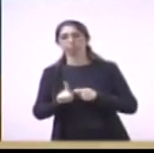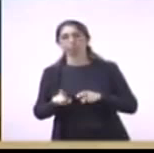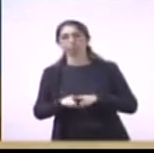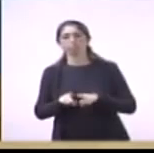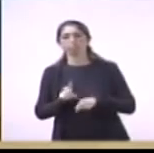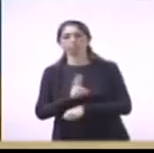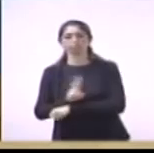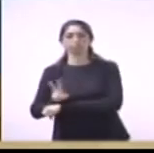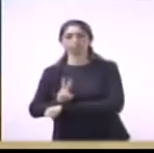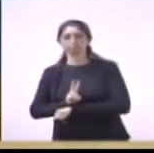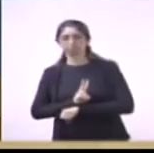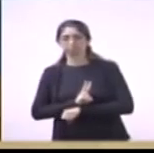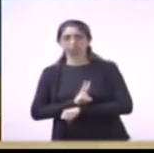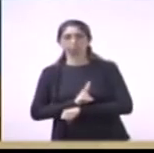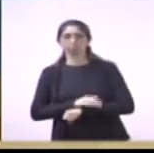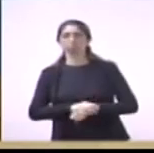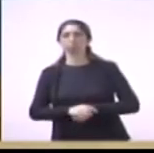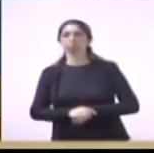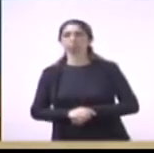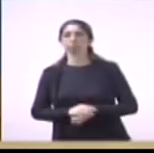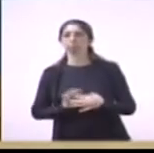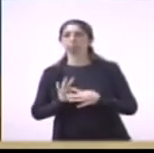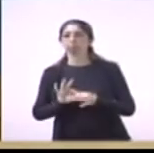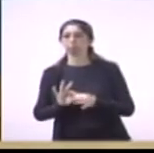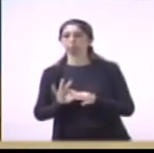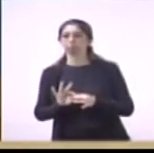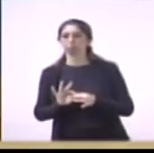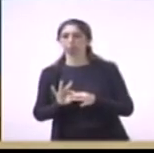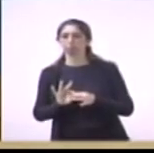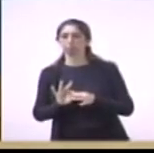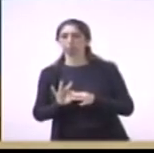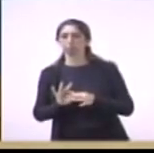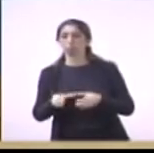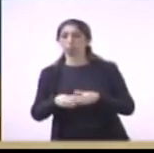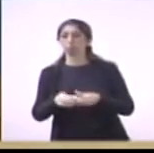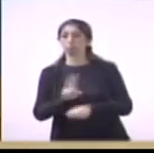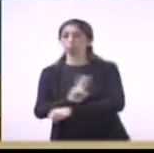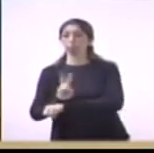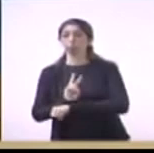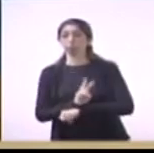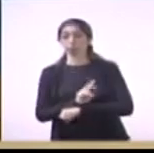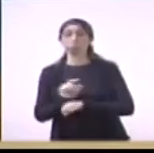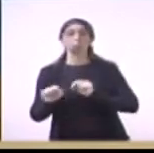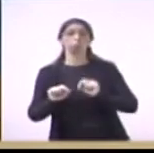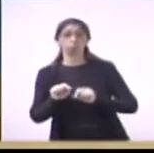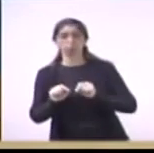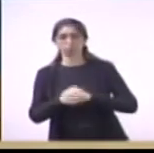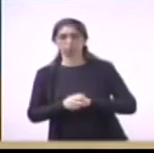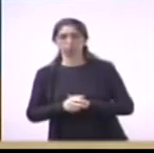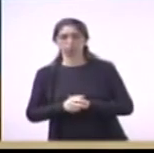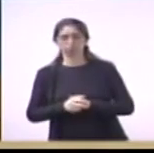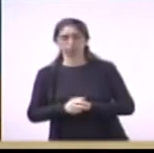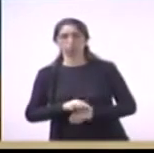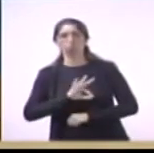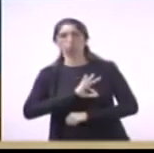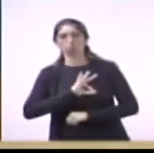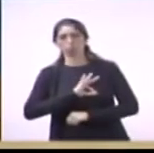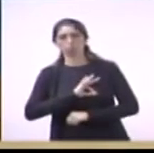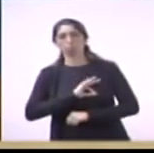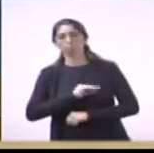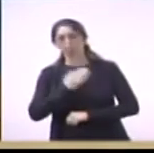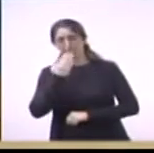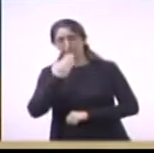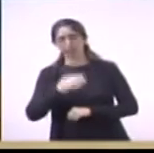da fiscalização, que essa fiscalização foi solicitada pelos próprios guardas municipais